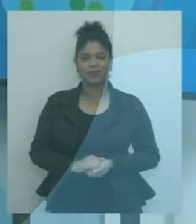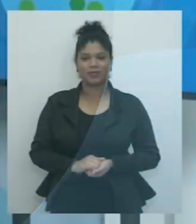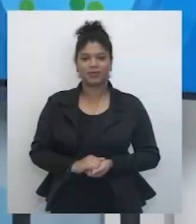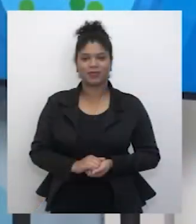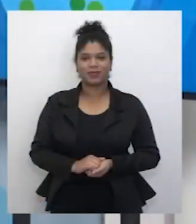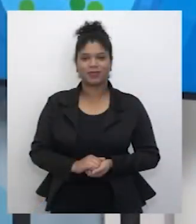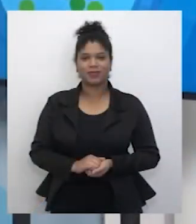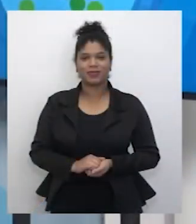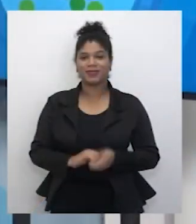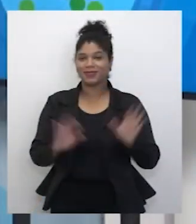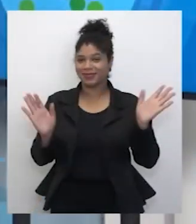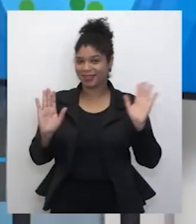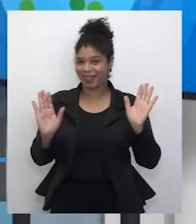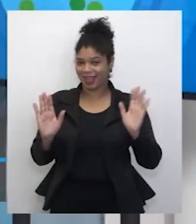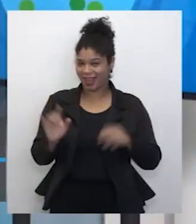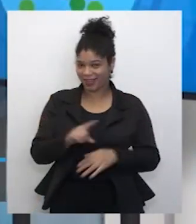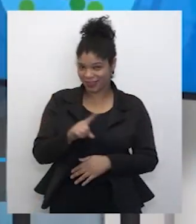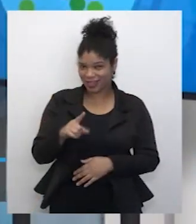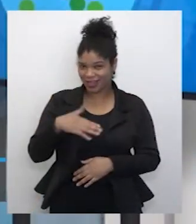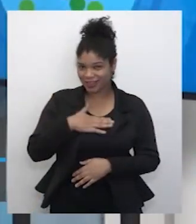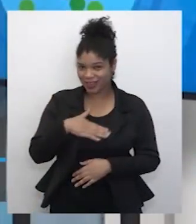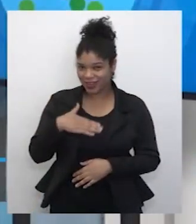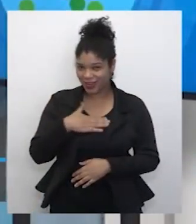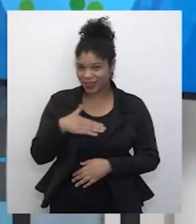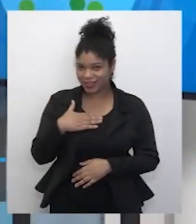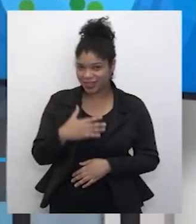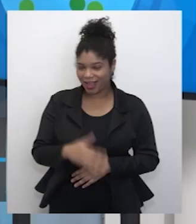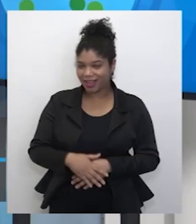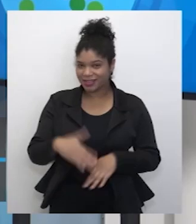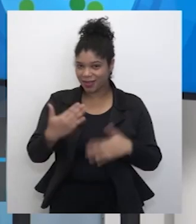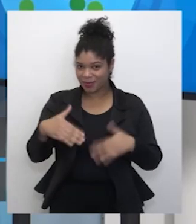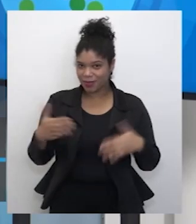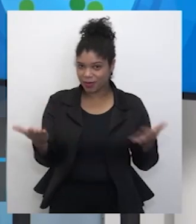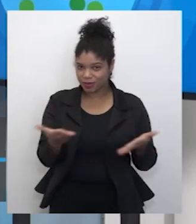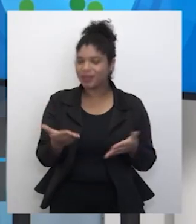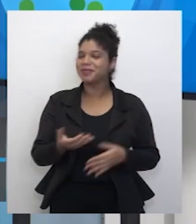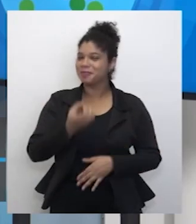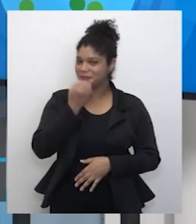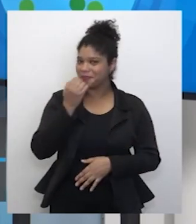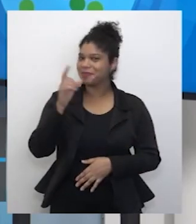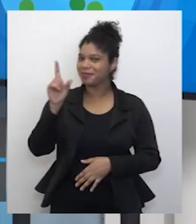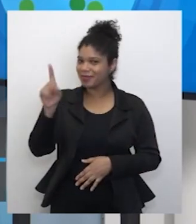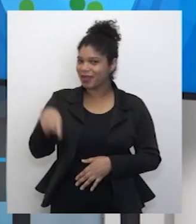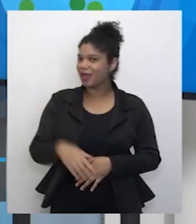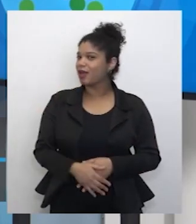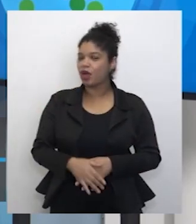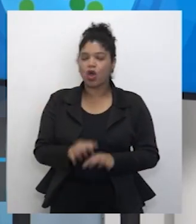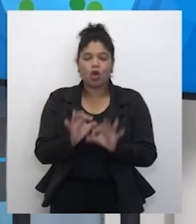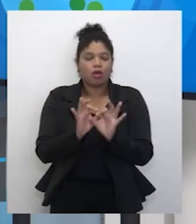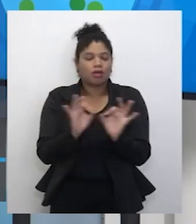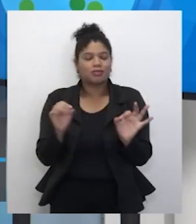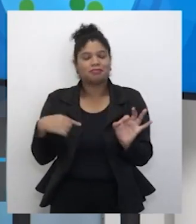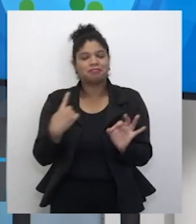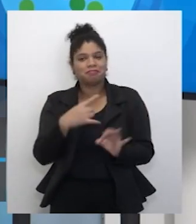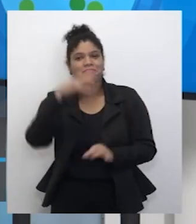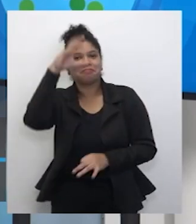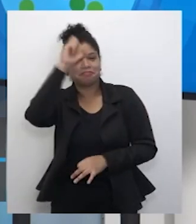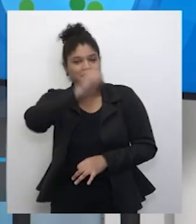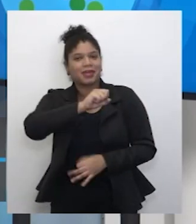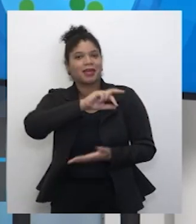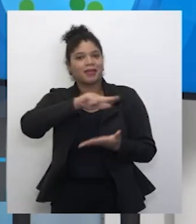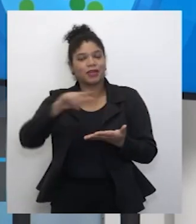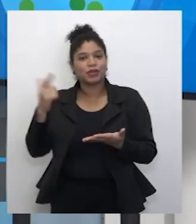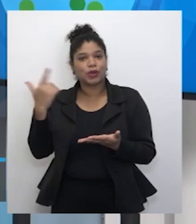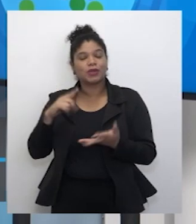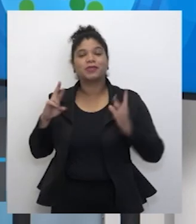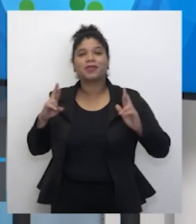E aí, caras, curtiram o simuladão de hoje? Bacana, né? super produtivo. Eu espero que vocês